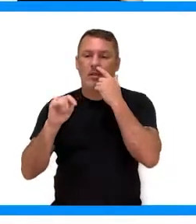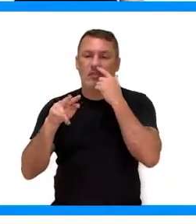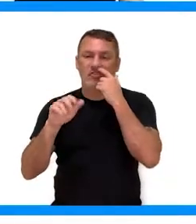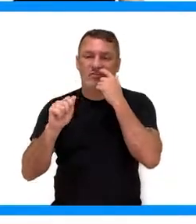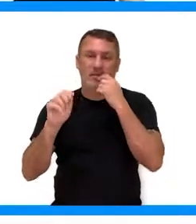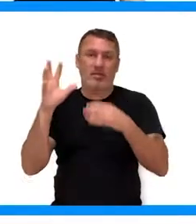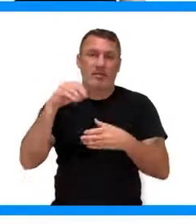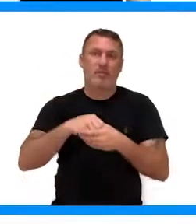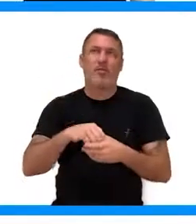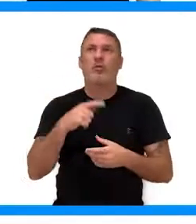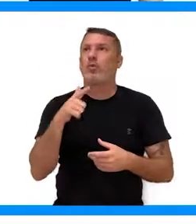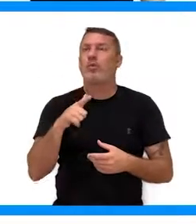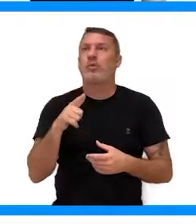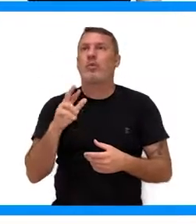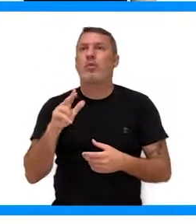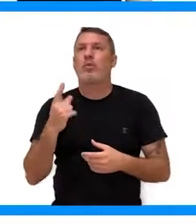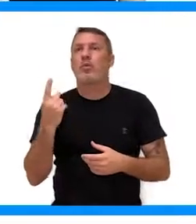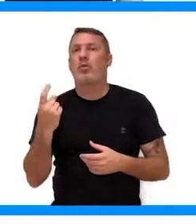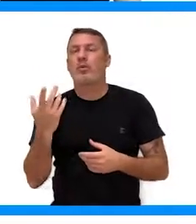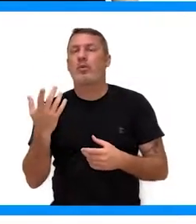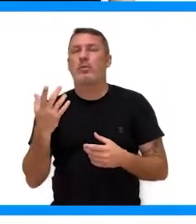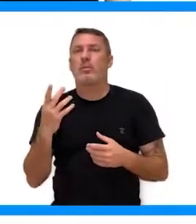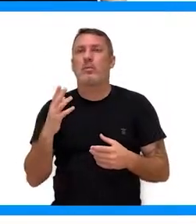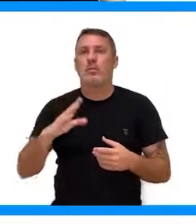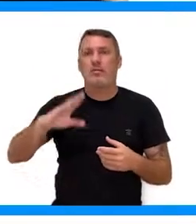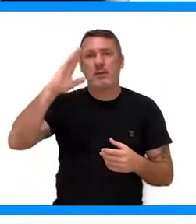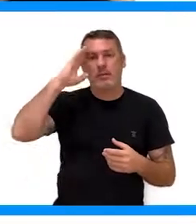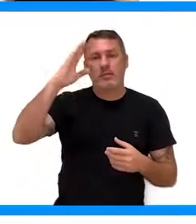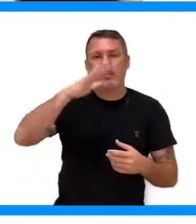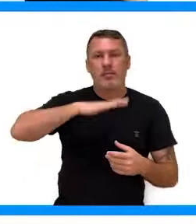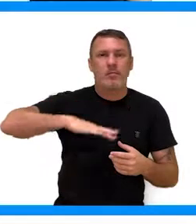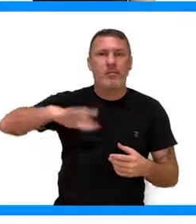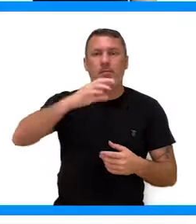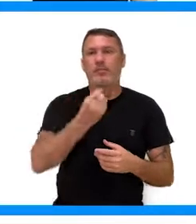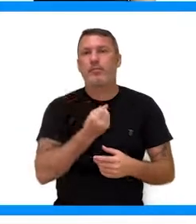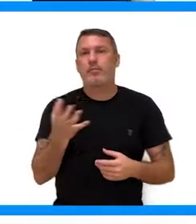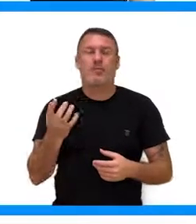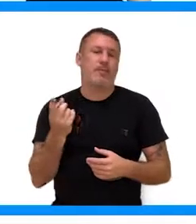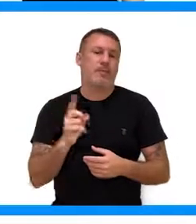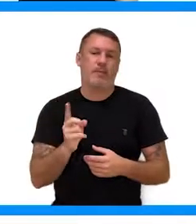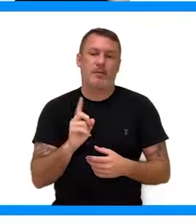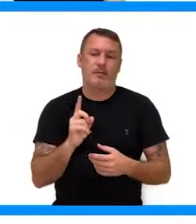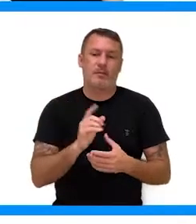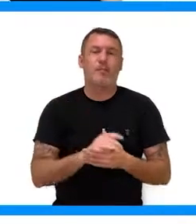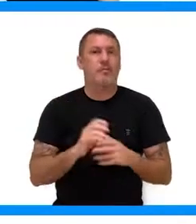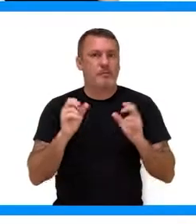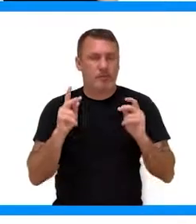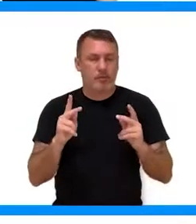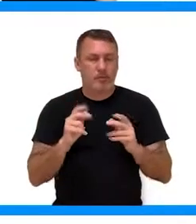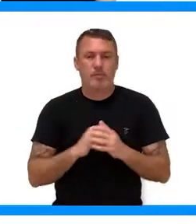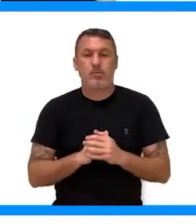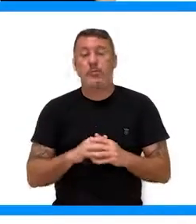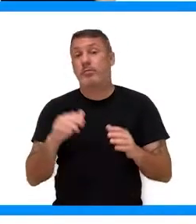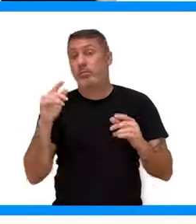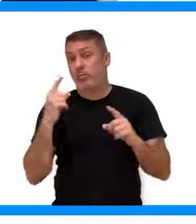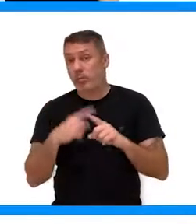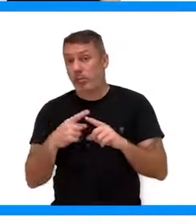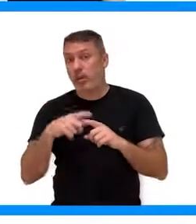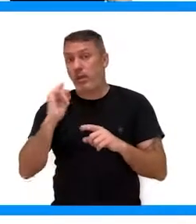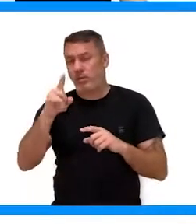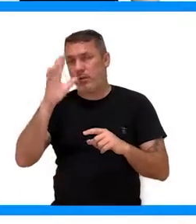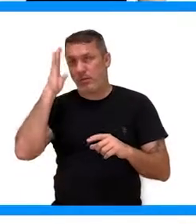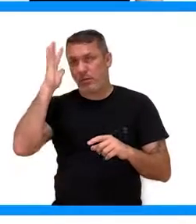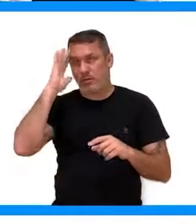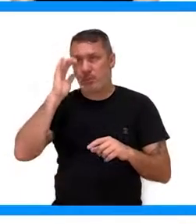qualitativas envolvidas. Não são única e exclusivamente questões quantitativas, ok?